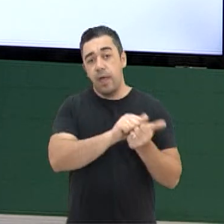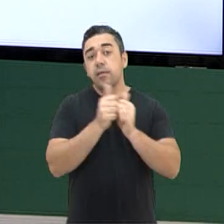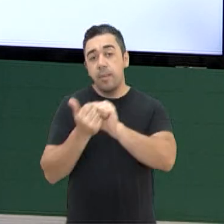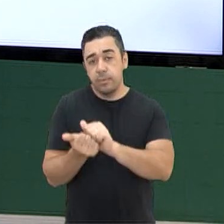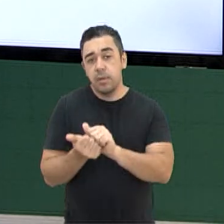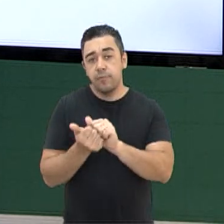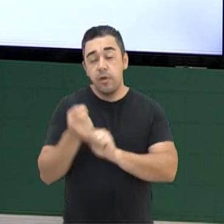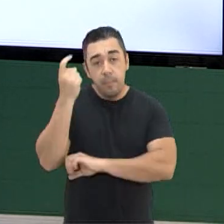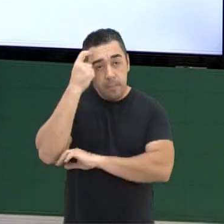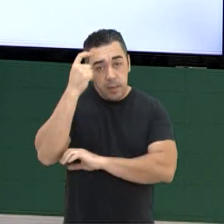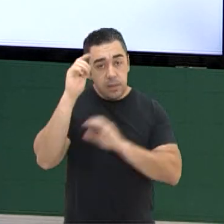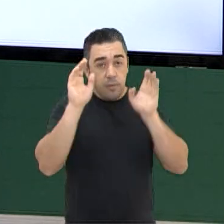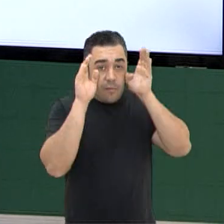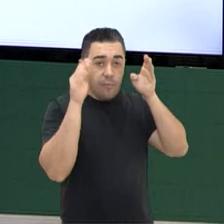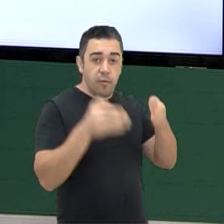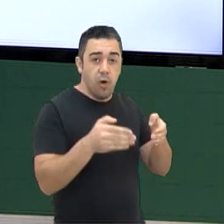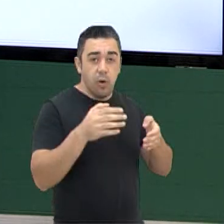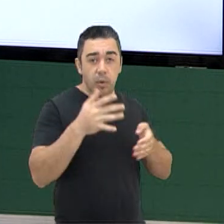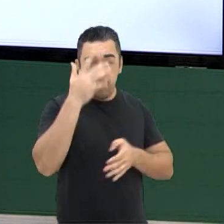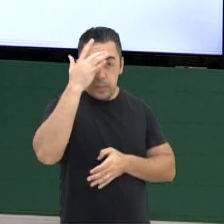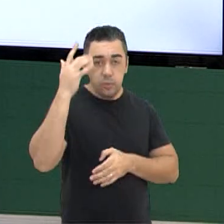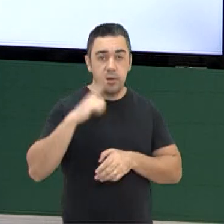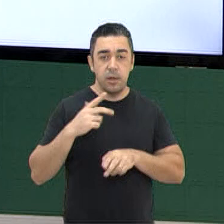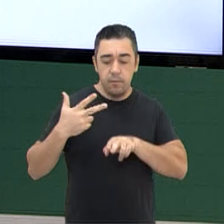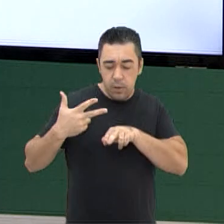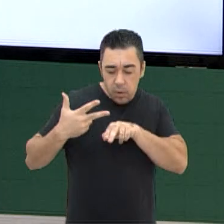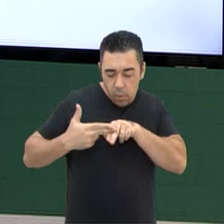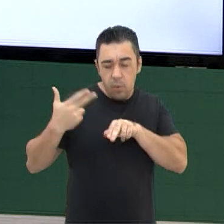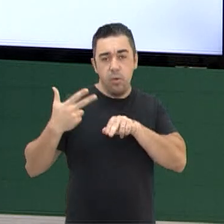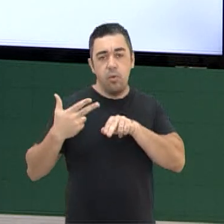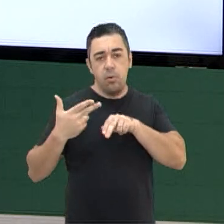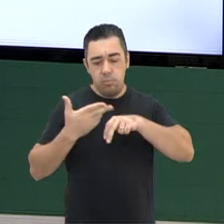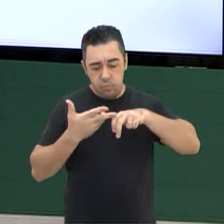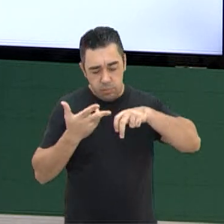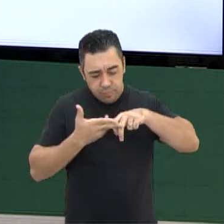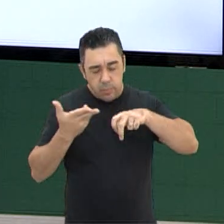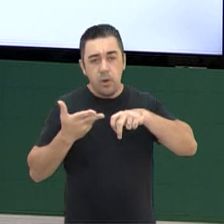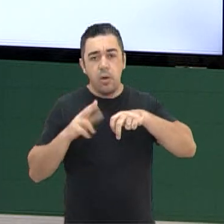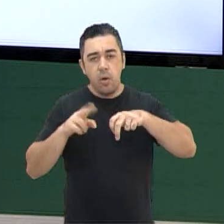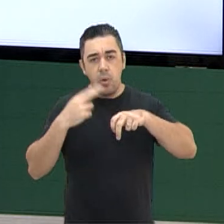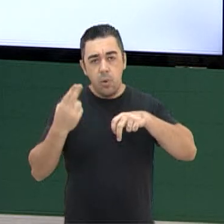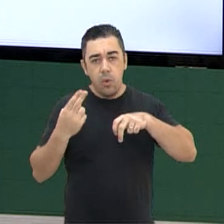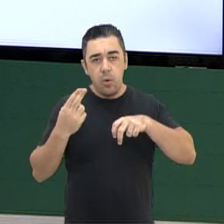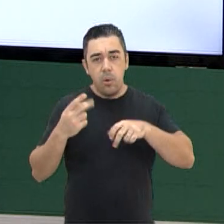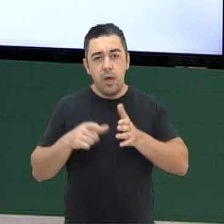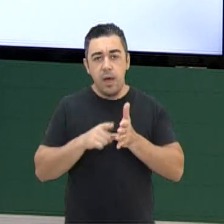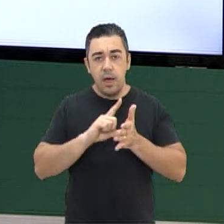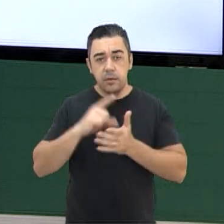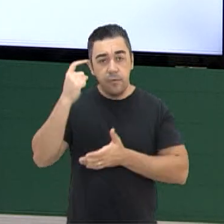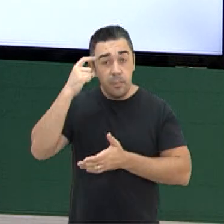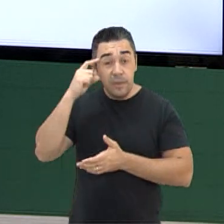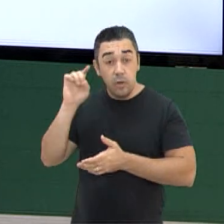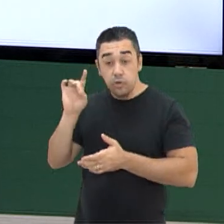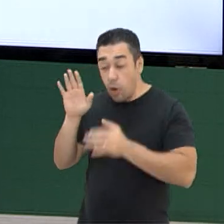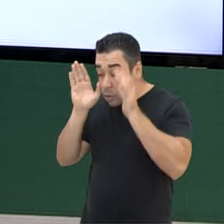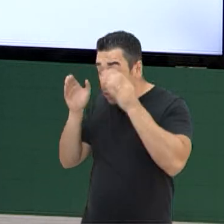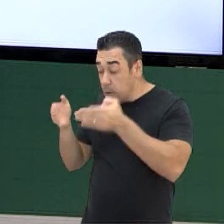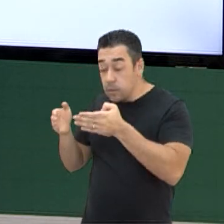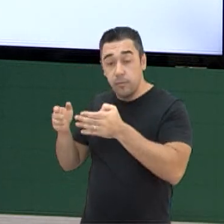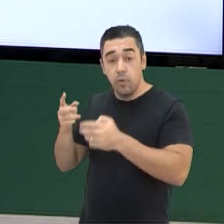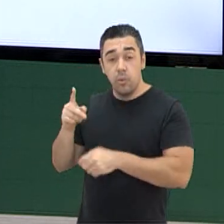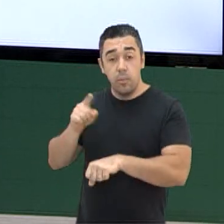foi pensado especificamente para pessoas com cegueira naquele momento histórico.